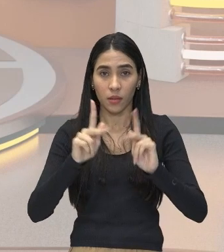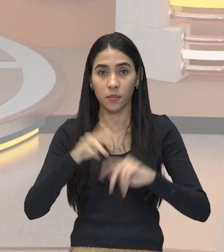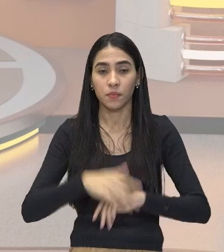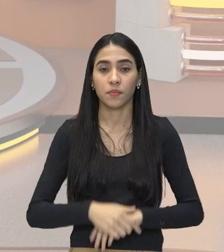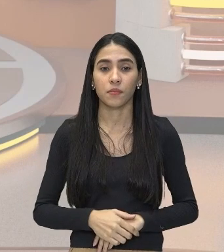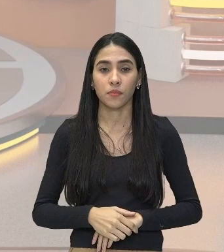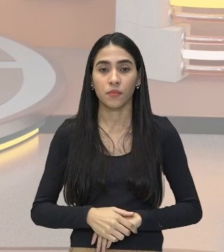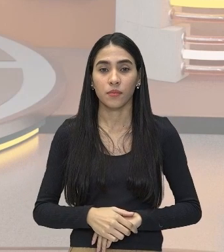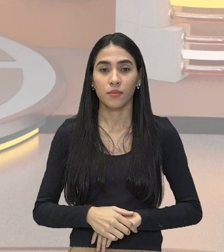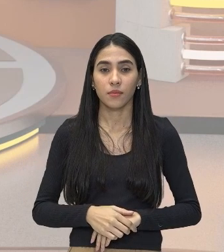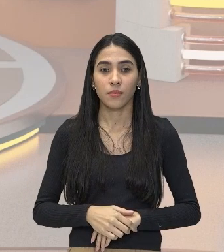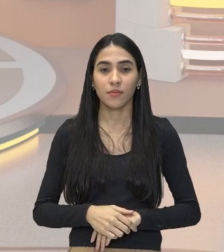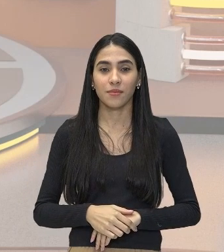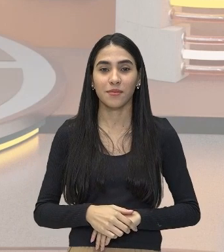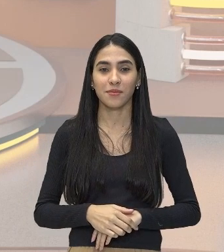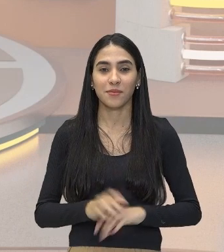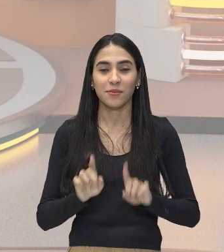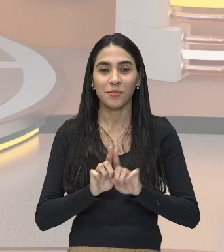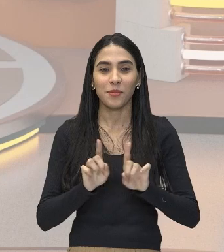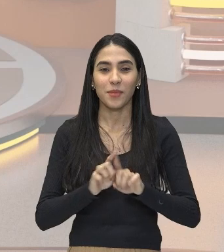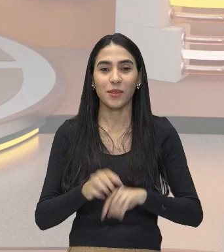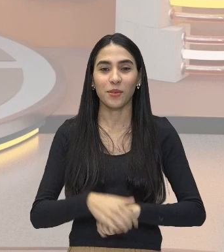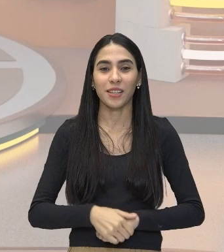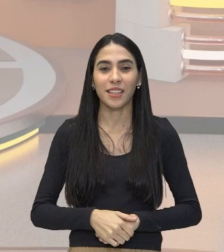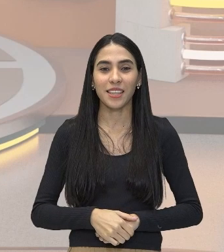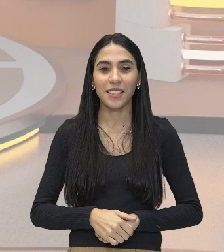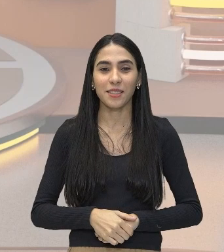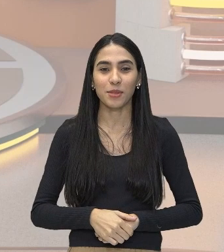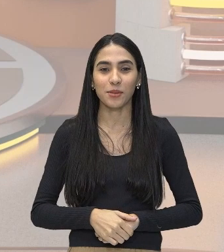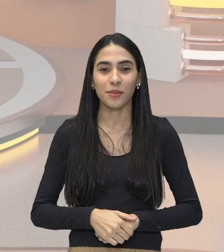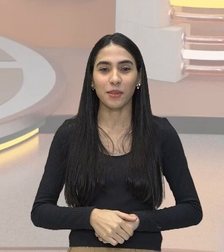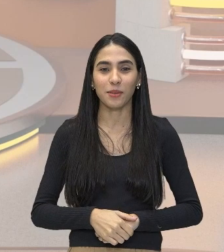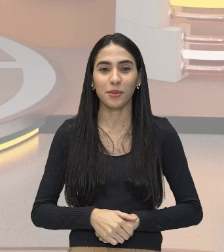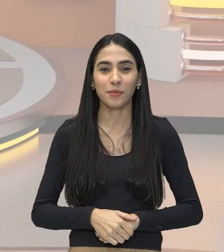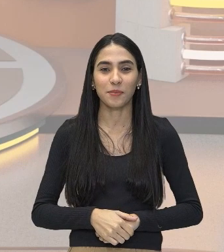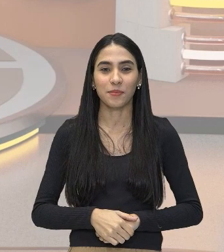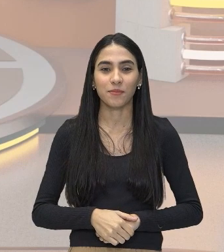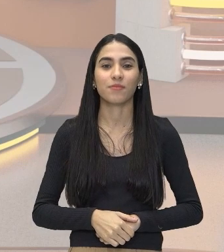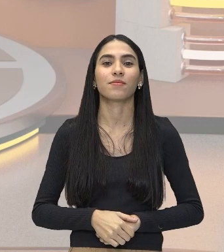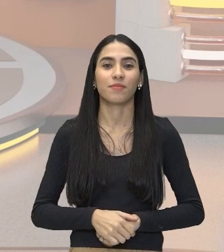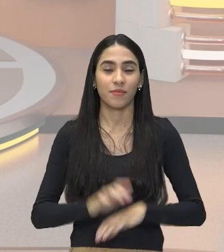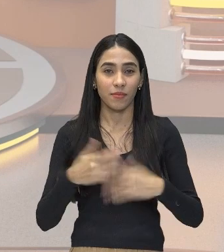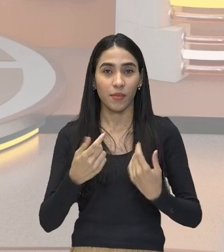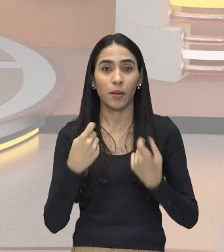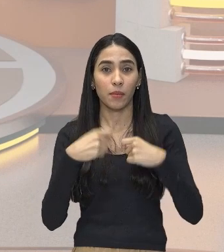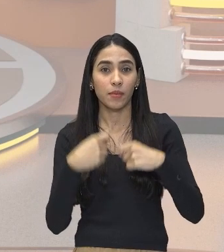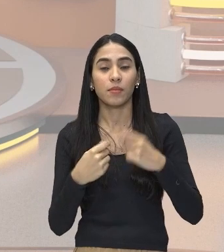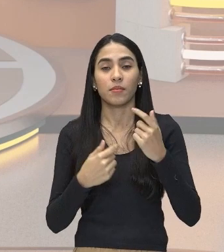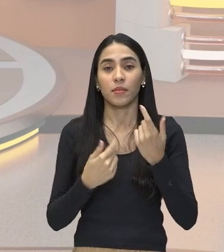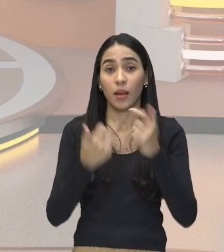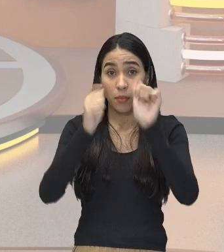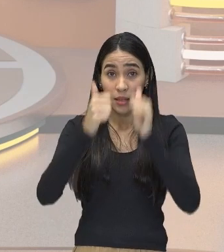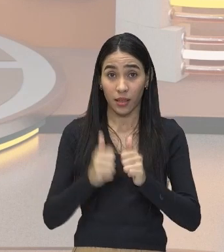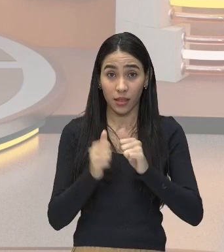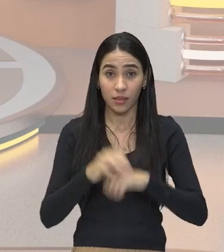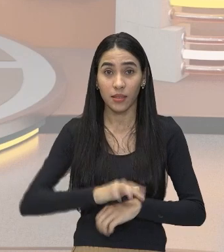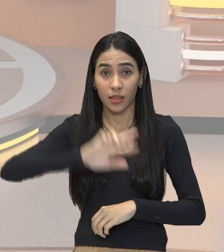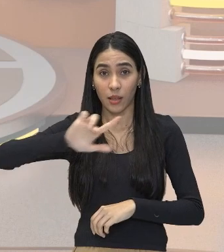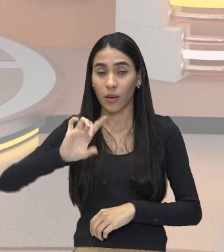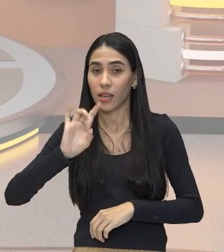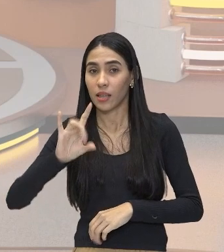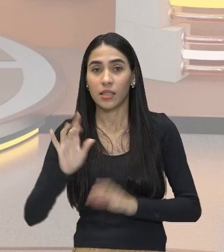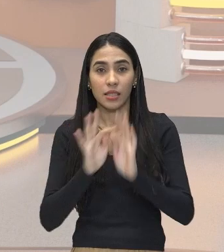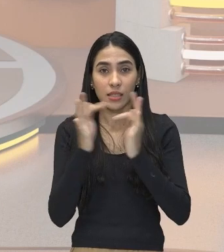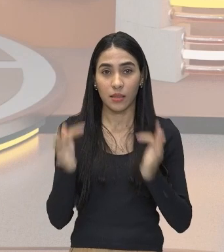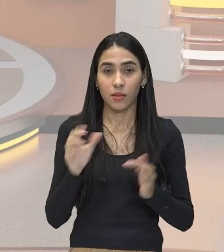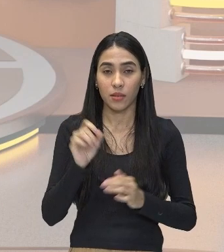Então, essa é a ideia que a minha consciência, segundo o Russell, ela tem que ter do objeto. Não simplesmente do